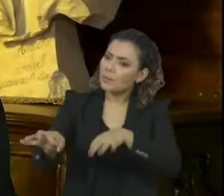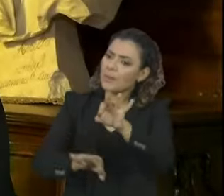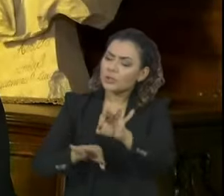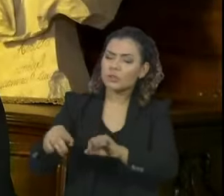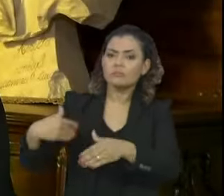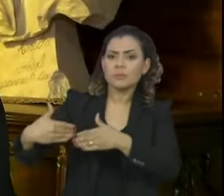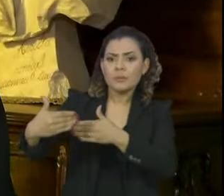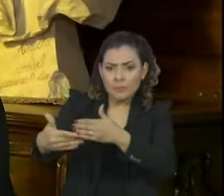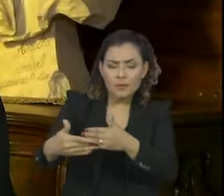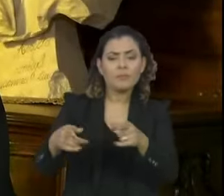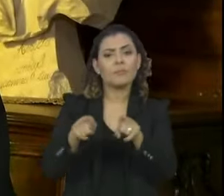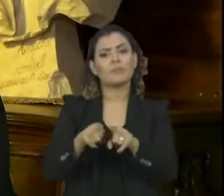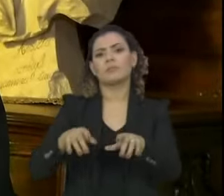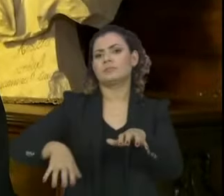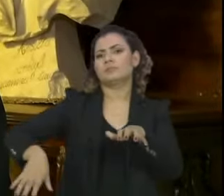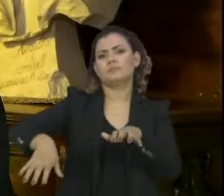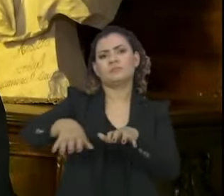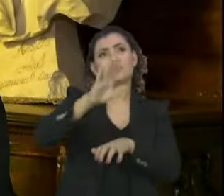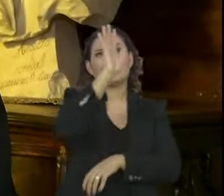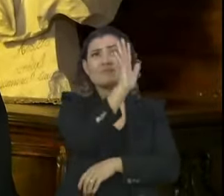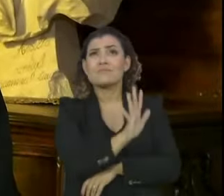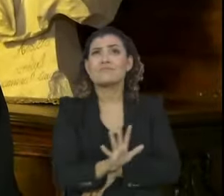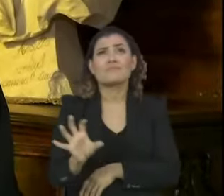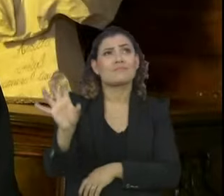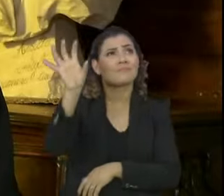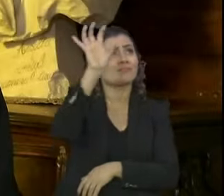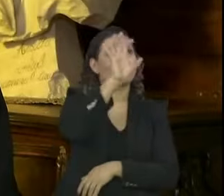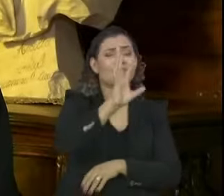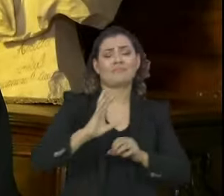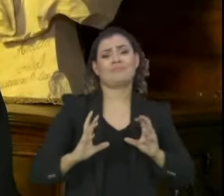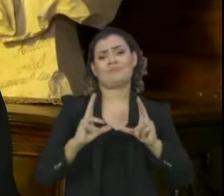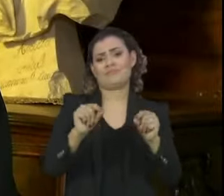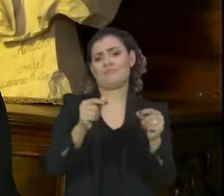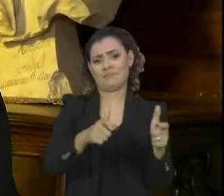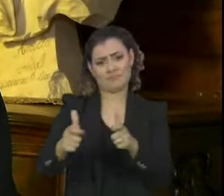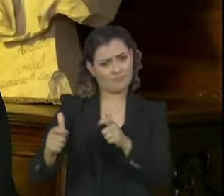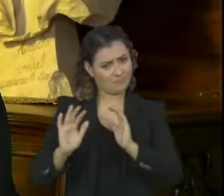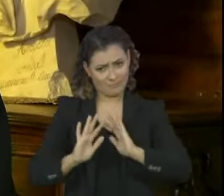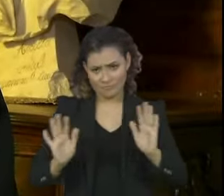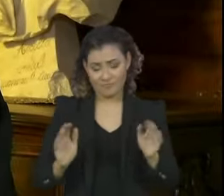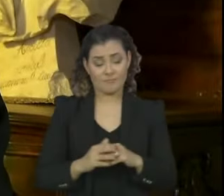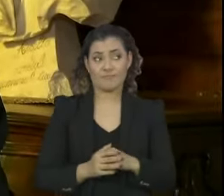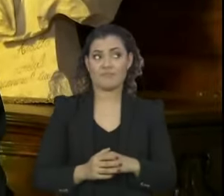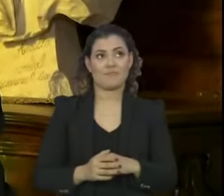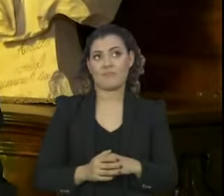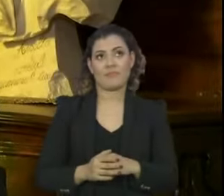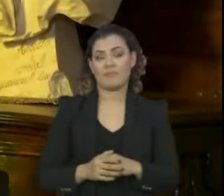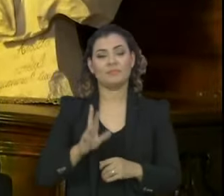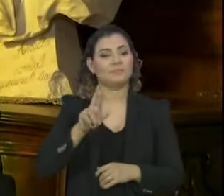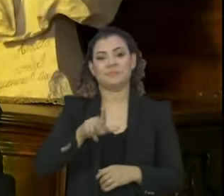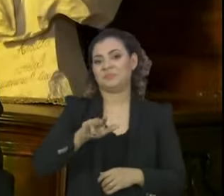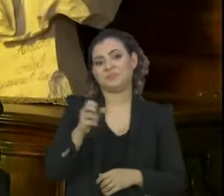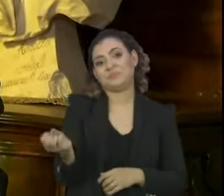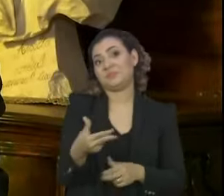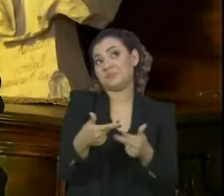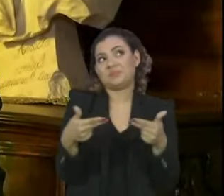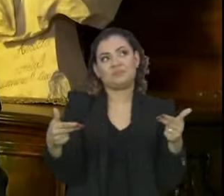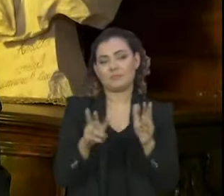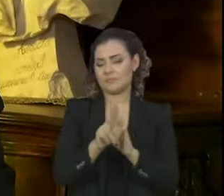em curso em todas as comunidades o Brasil inteiro então de fato isso não é novidade